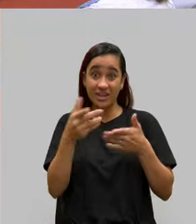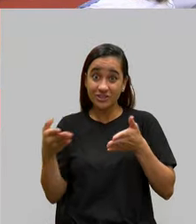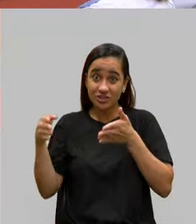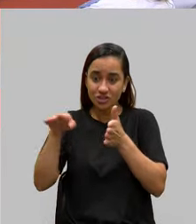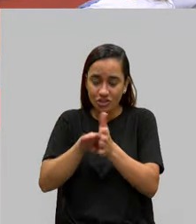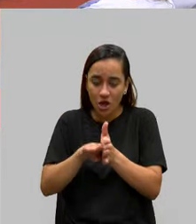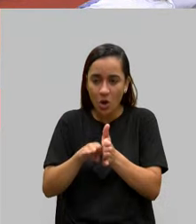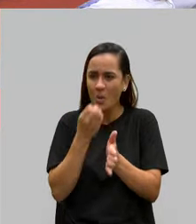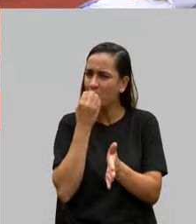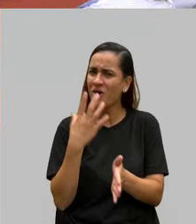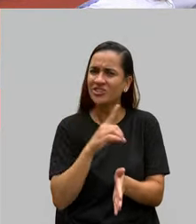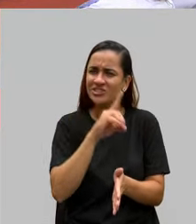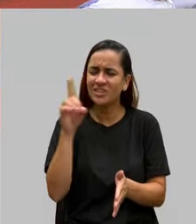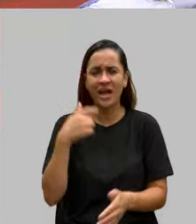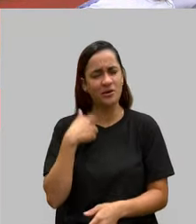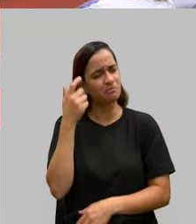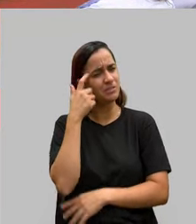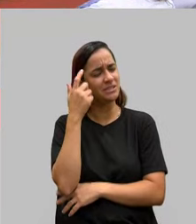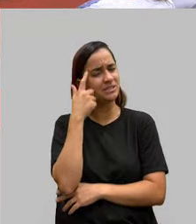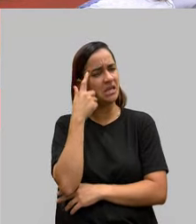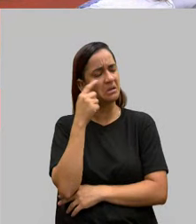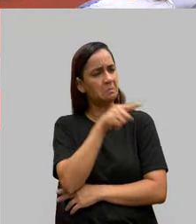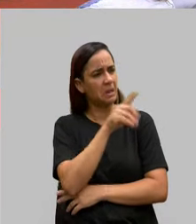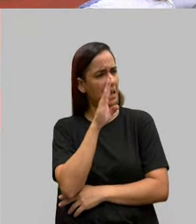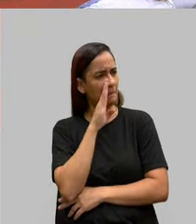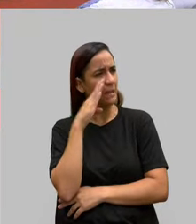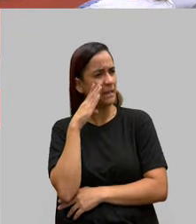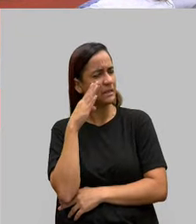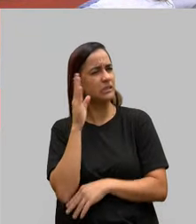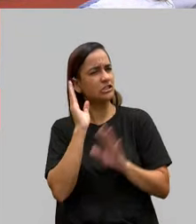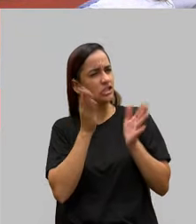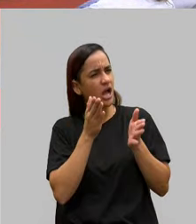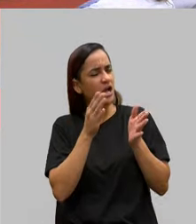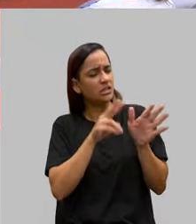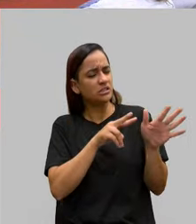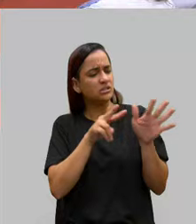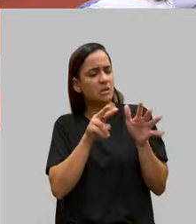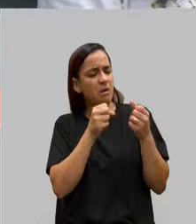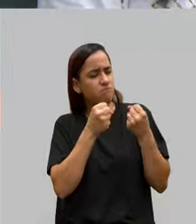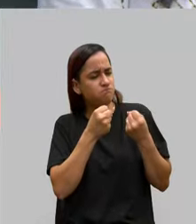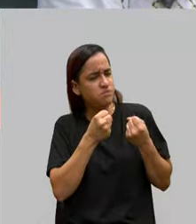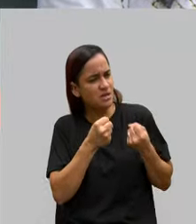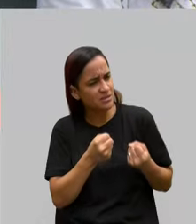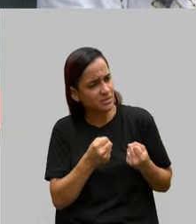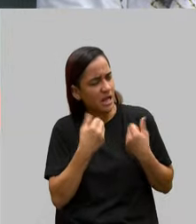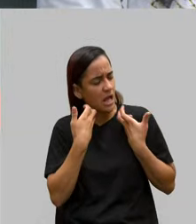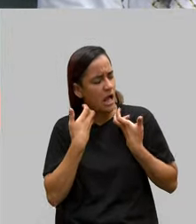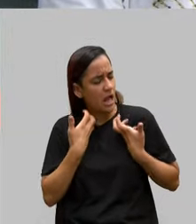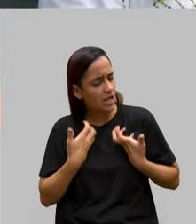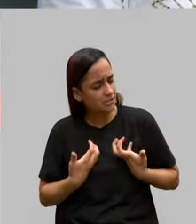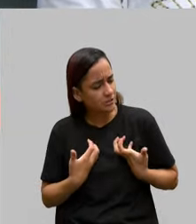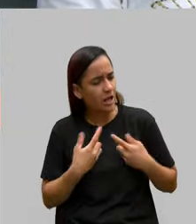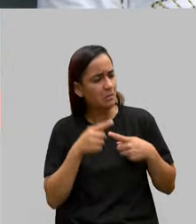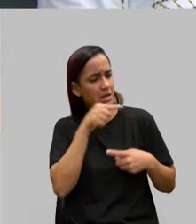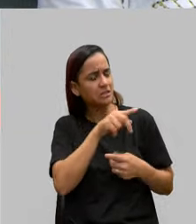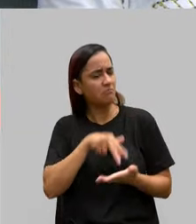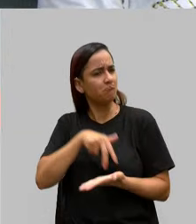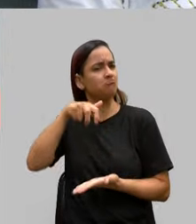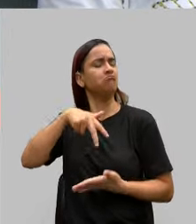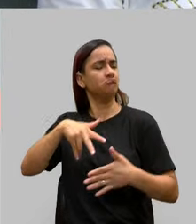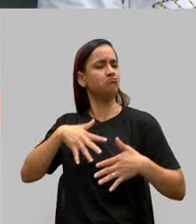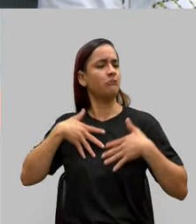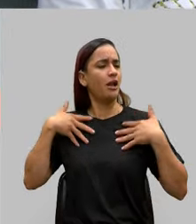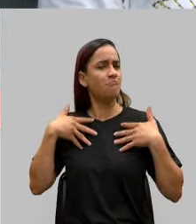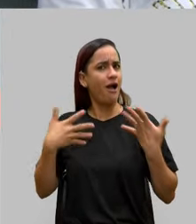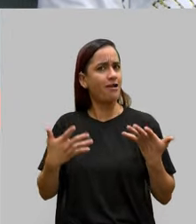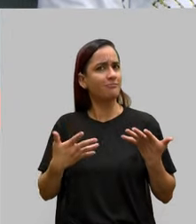depois de uma semana Cheia de bem puxada né Beatriz ela tá com com fôlego tudo mas é seu essa é a